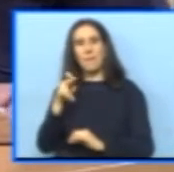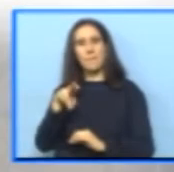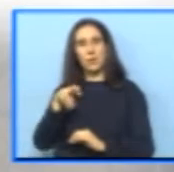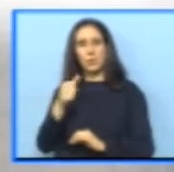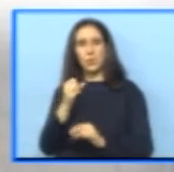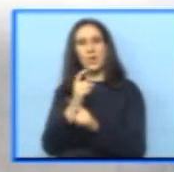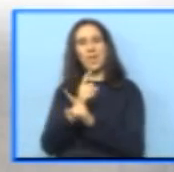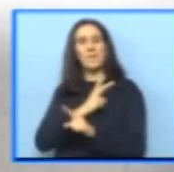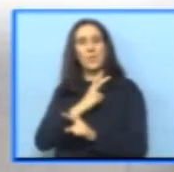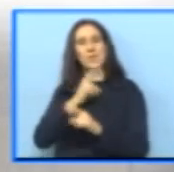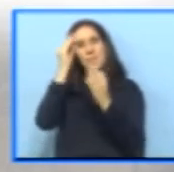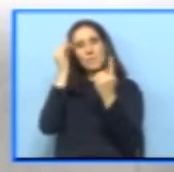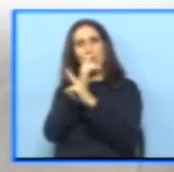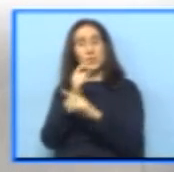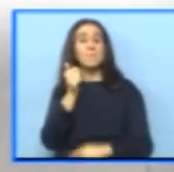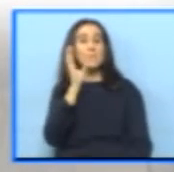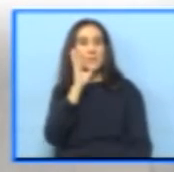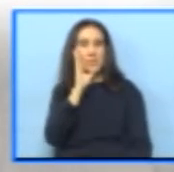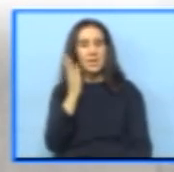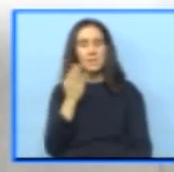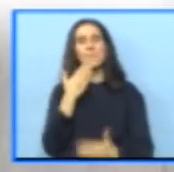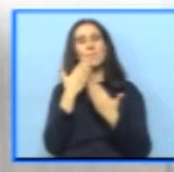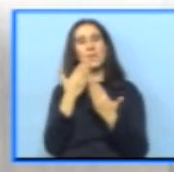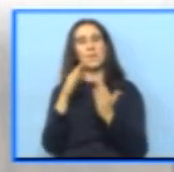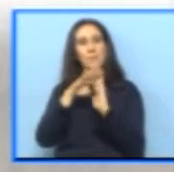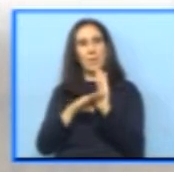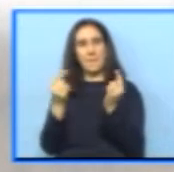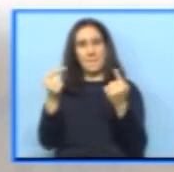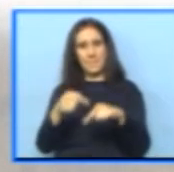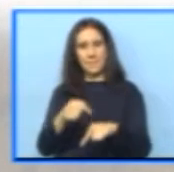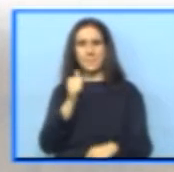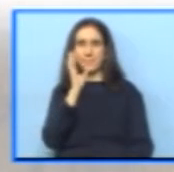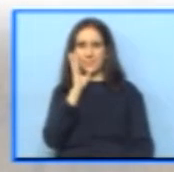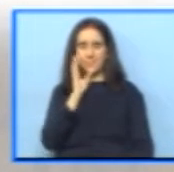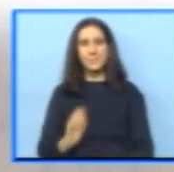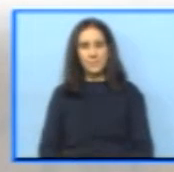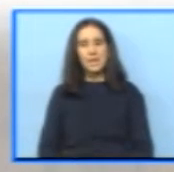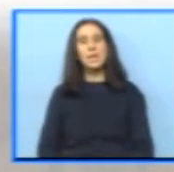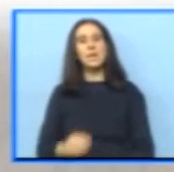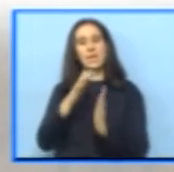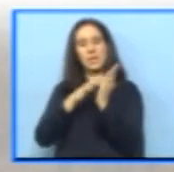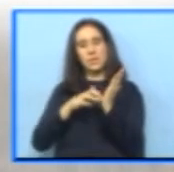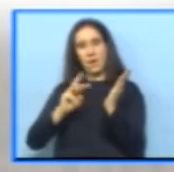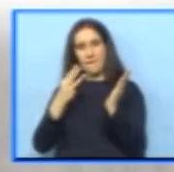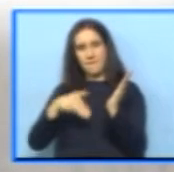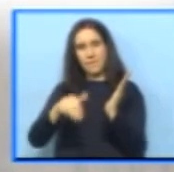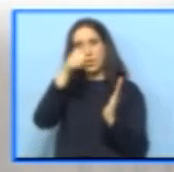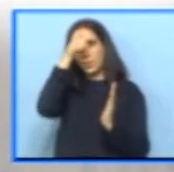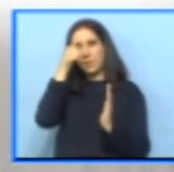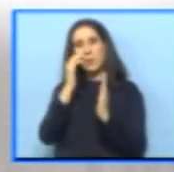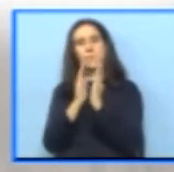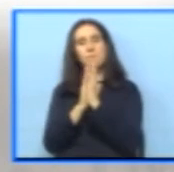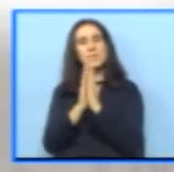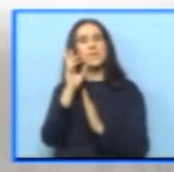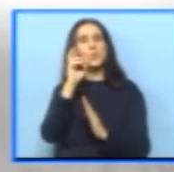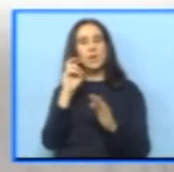tarde. Boa tarde. Obrigado por estarem neste programa. 3 textos que se escutam nas missas deste domingo, com uma